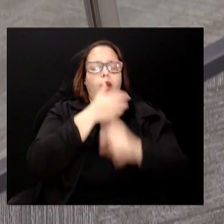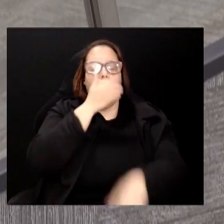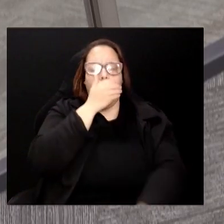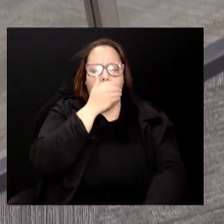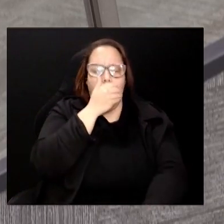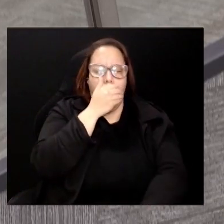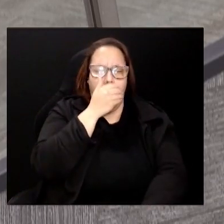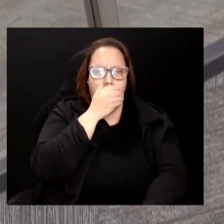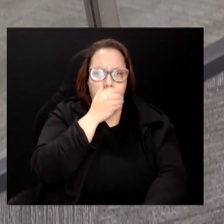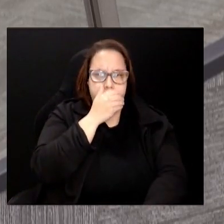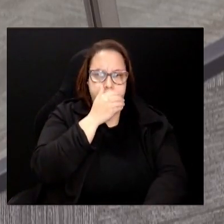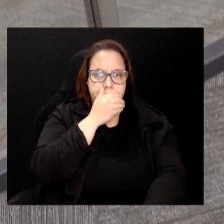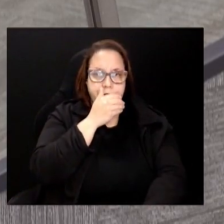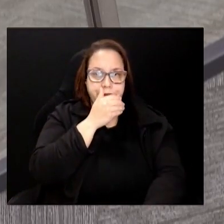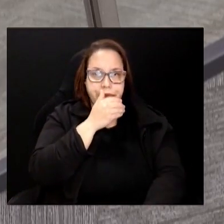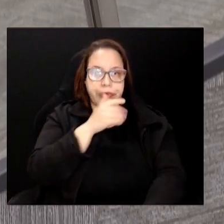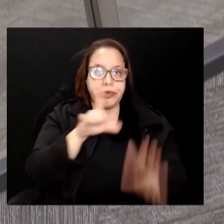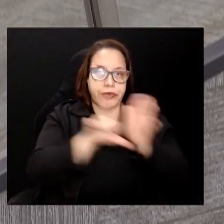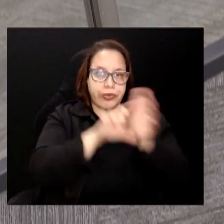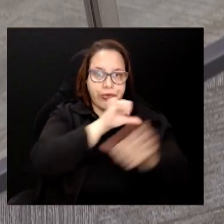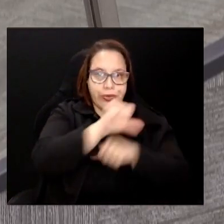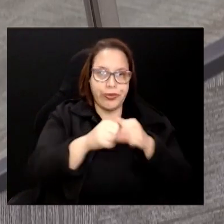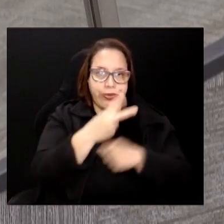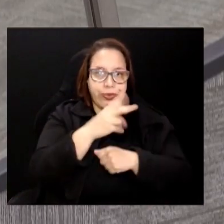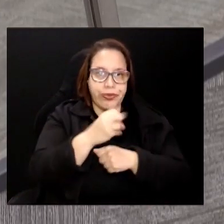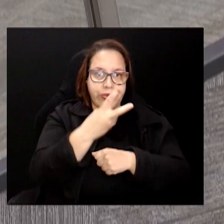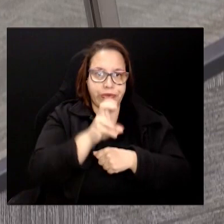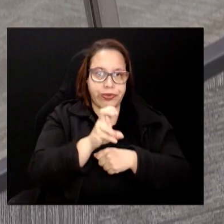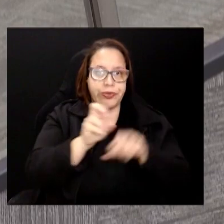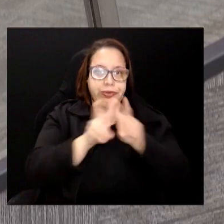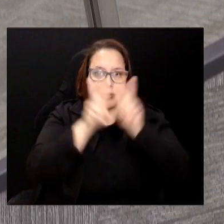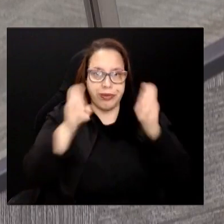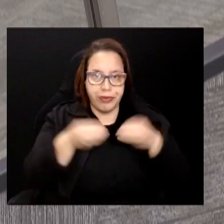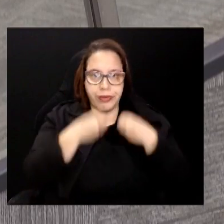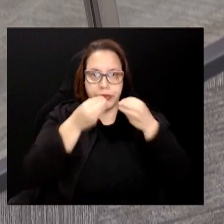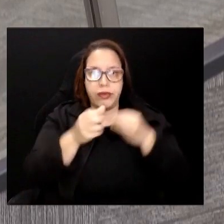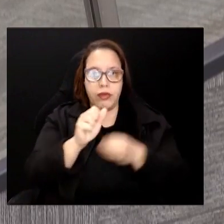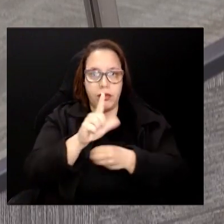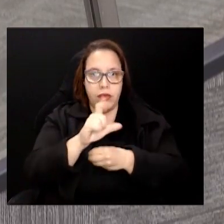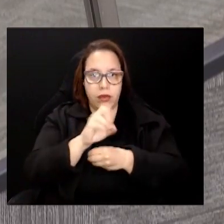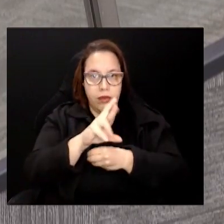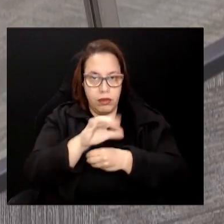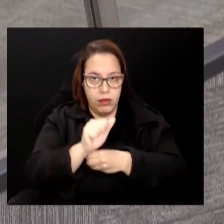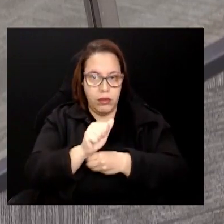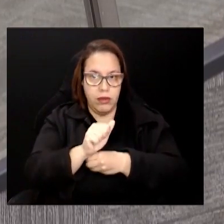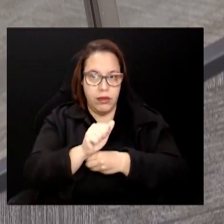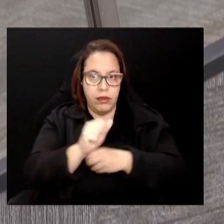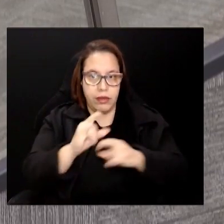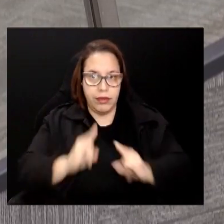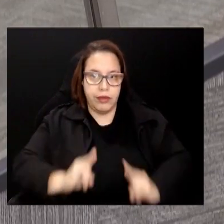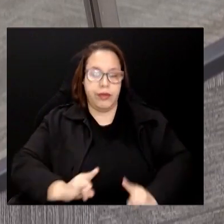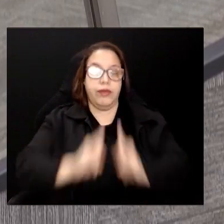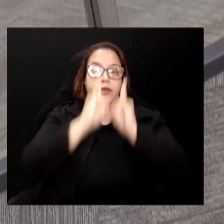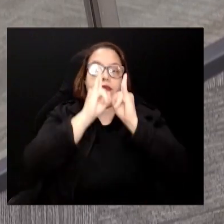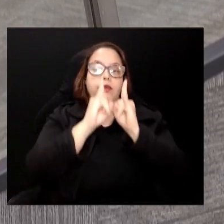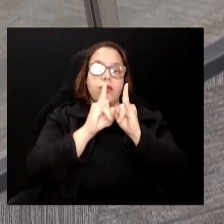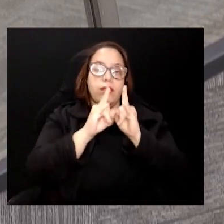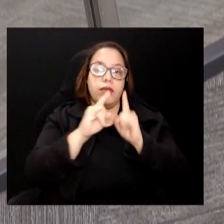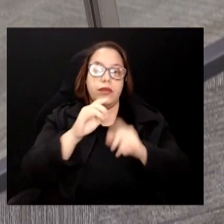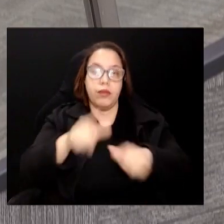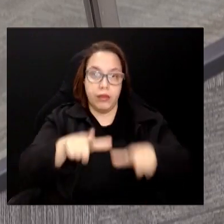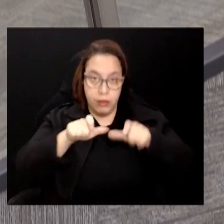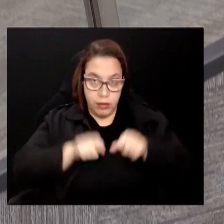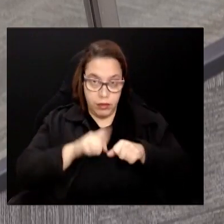alteração na Lei de 2025 sobre concessão de alvará de uso das edificações e do certificado de